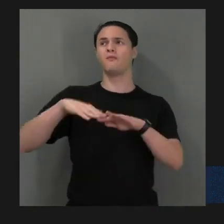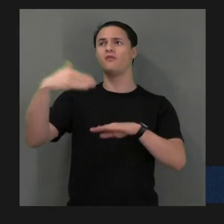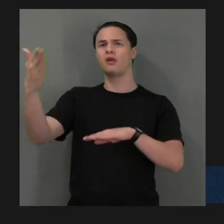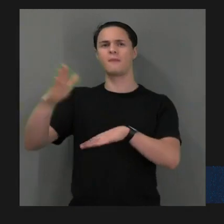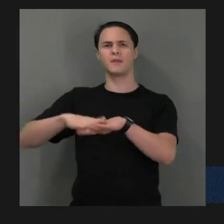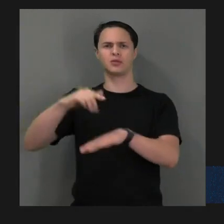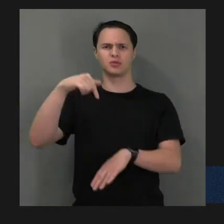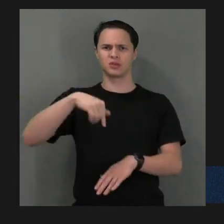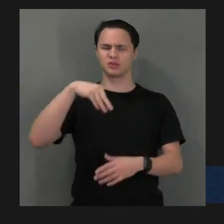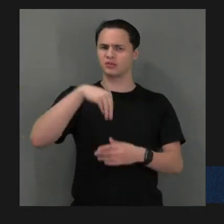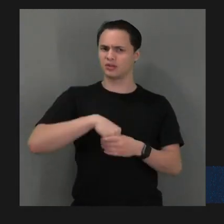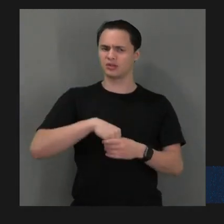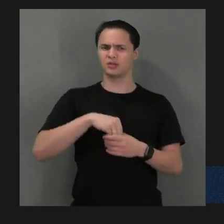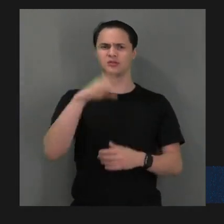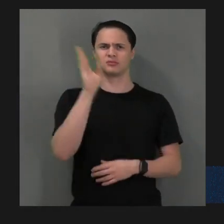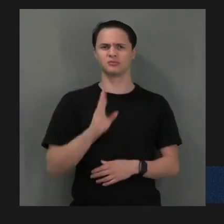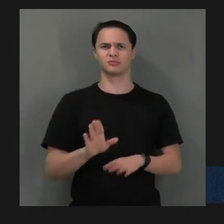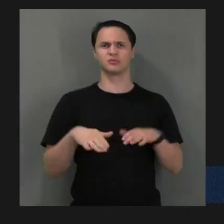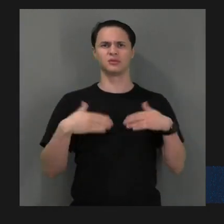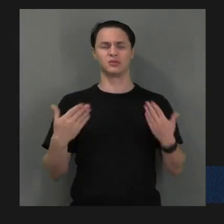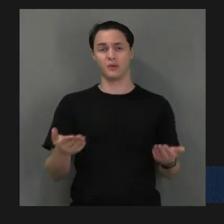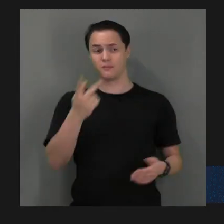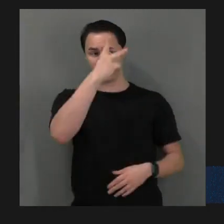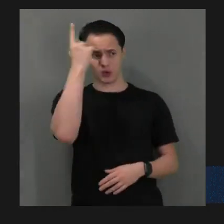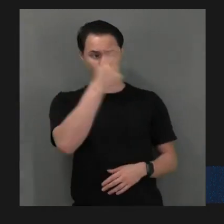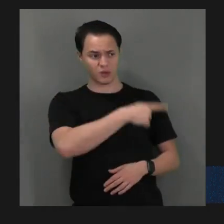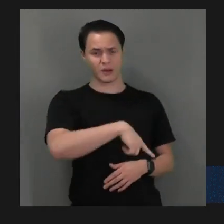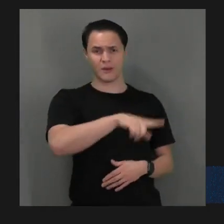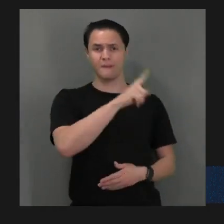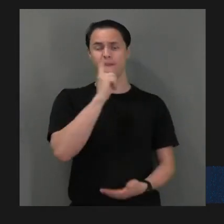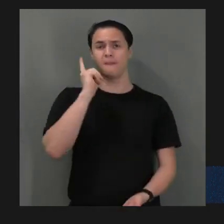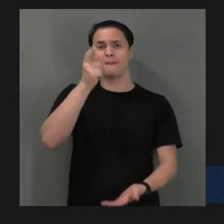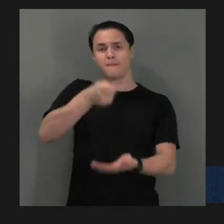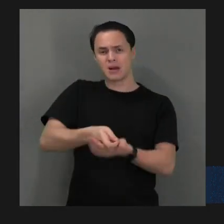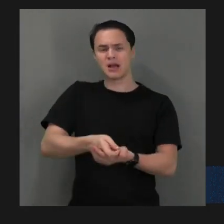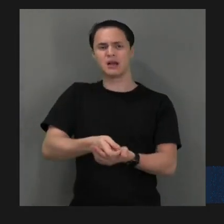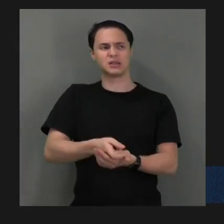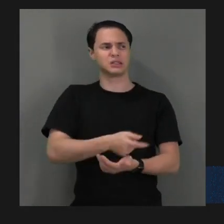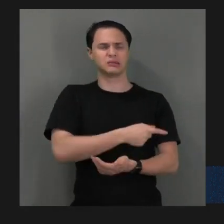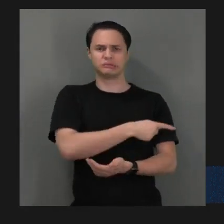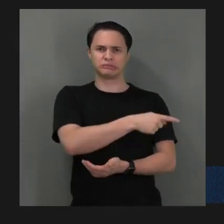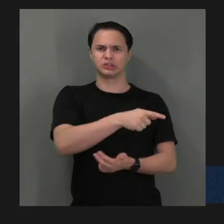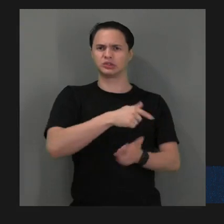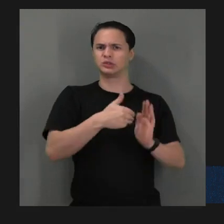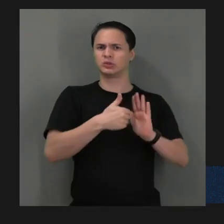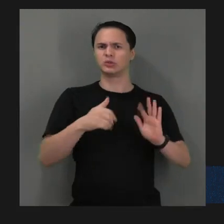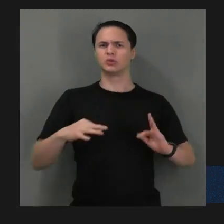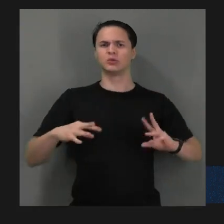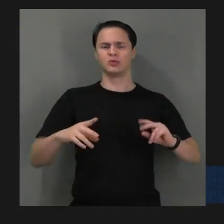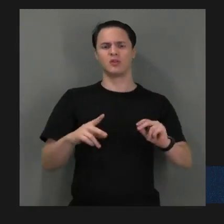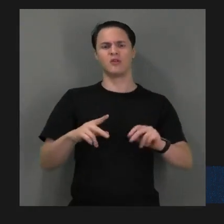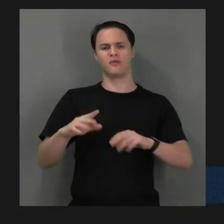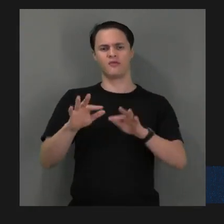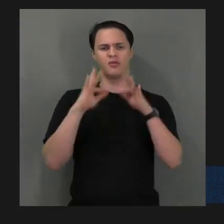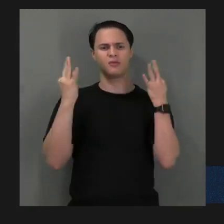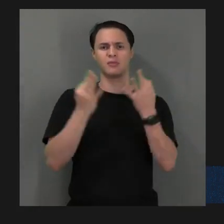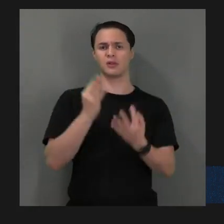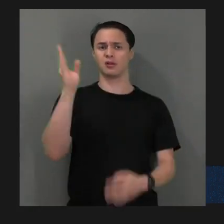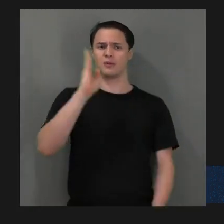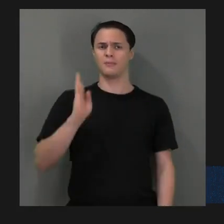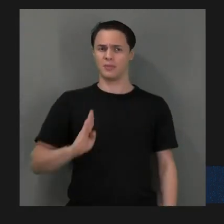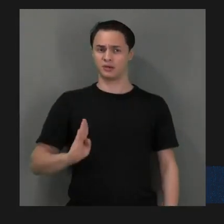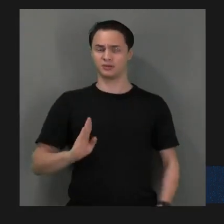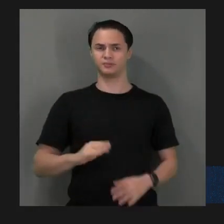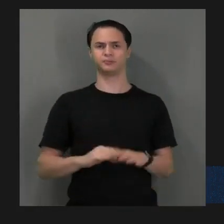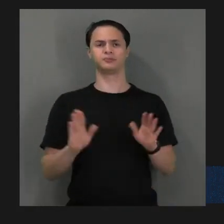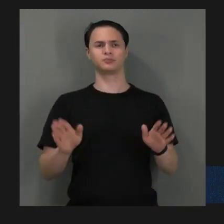Então, são os recursos dos pagadores de impostos retirados das mesas de todas as famílias brasileiras, senhor